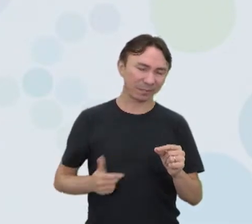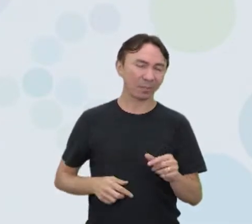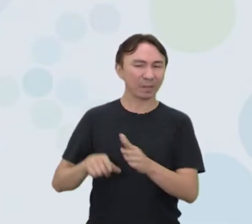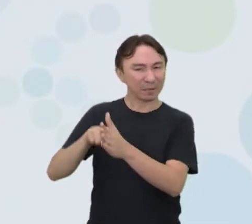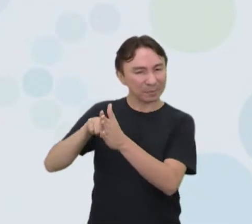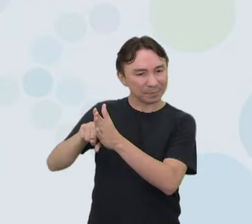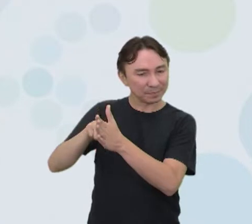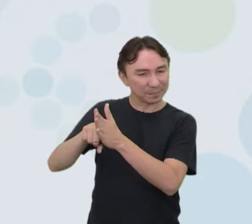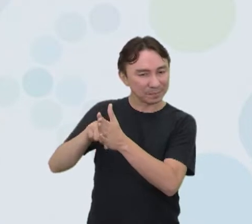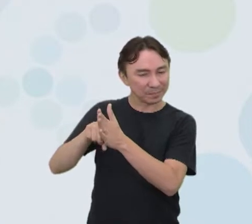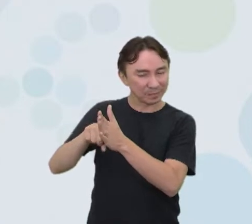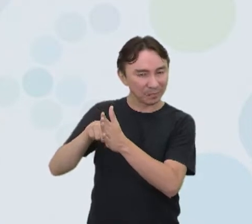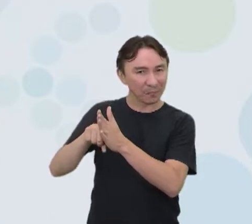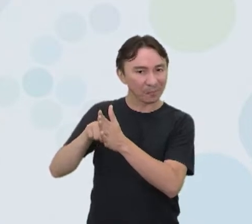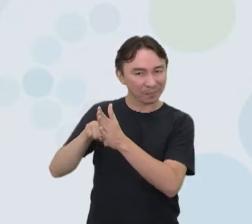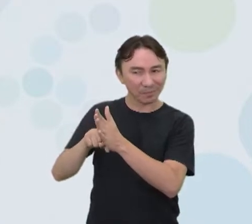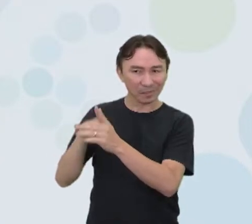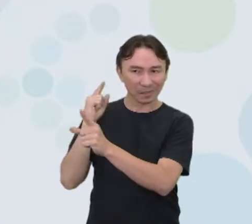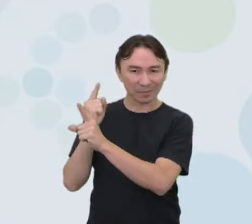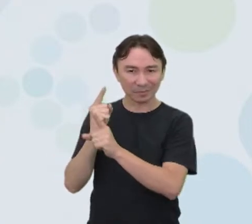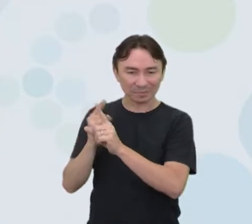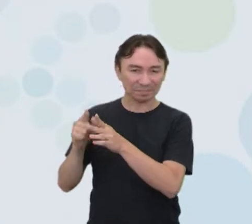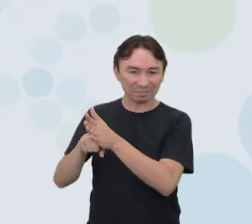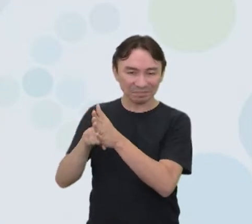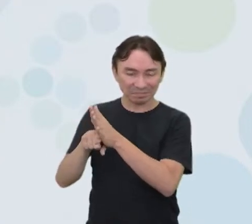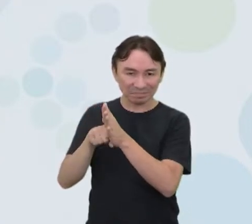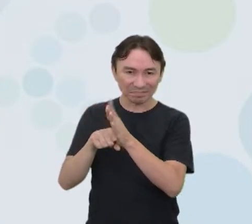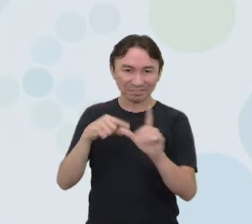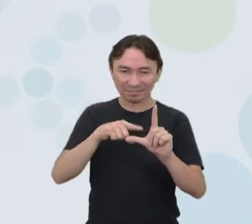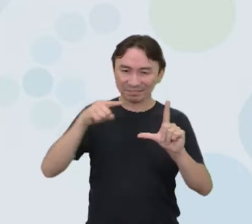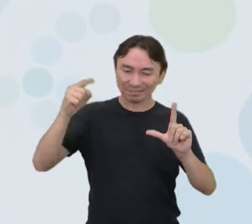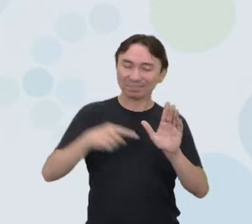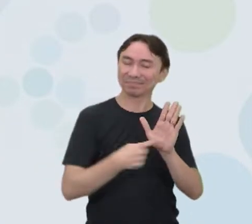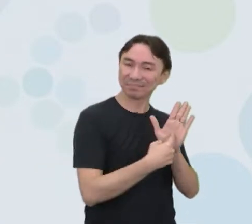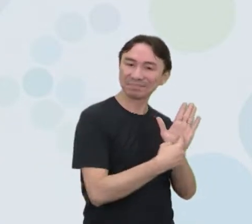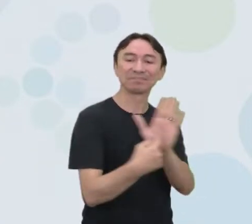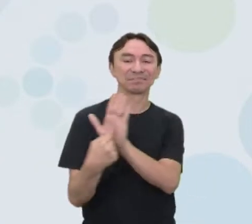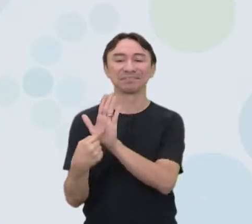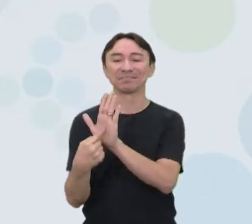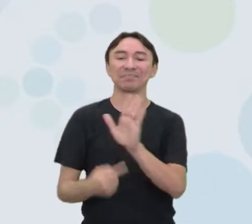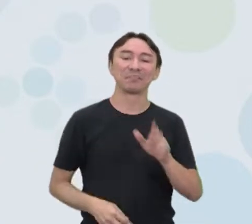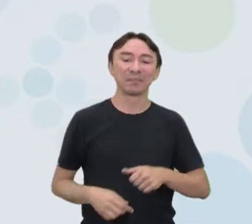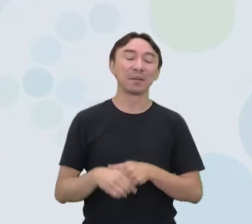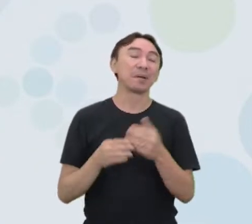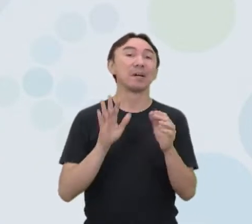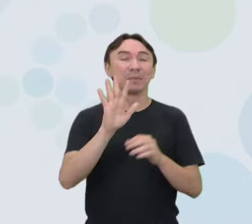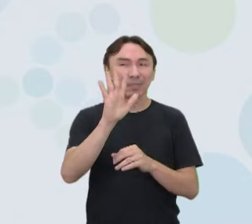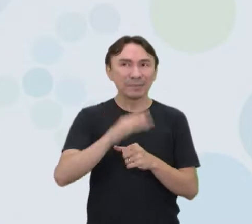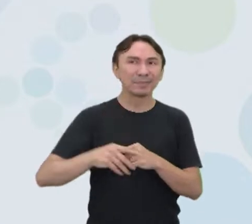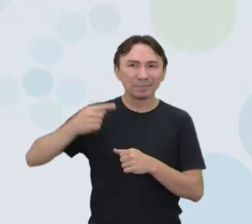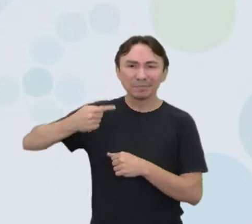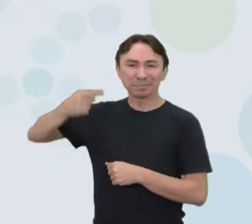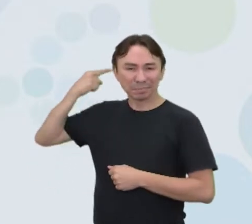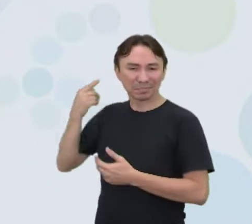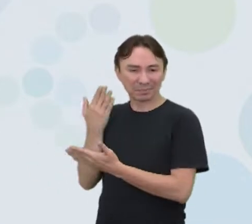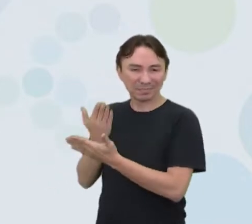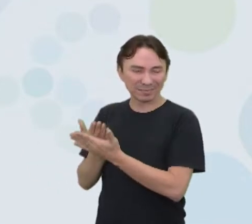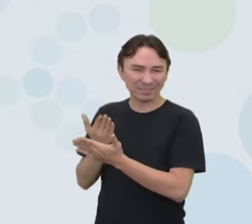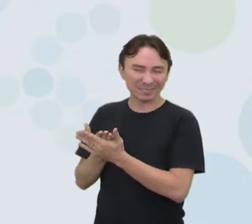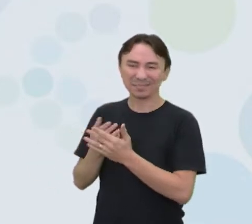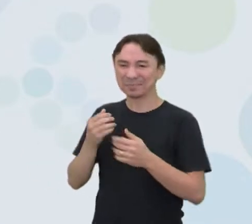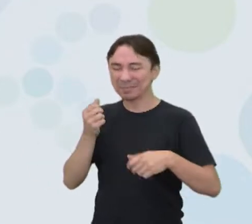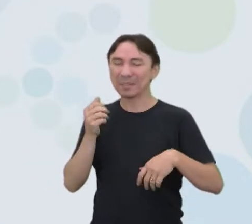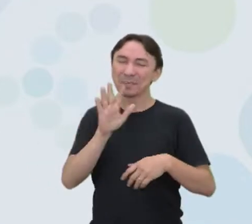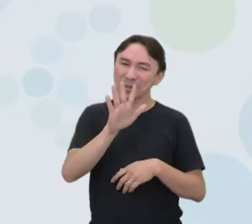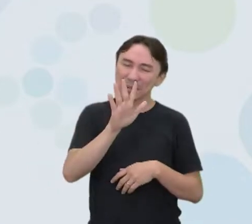se lembrarem da aula anterior, a gente falou um pouquinho da estrutura dessas pesquisas, mas não fomos especificamente no jeitão, na